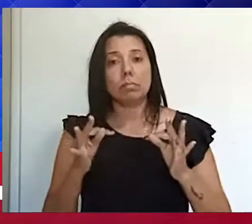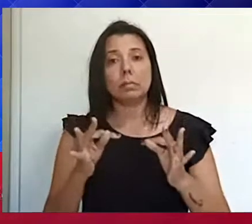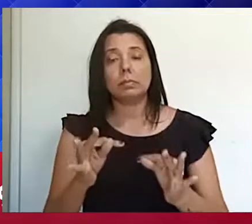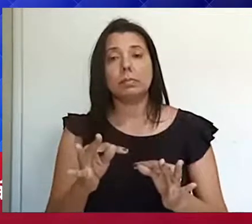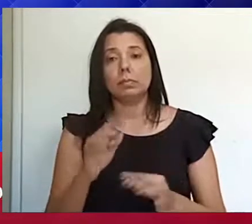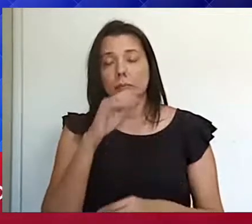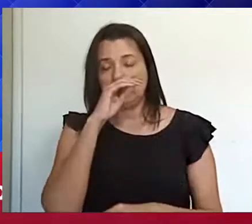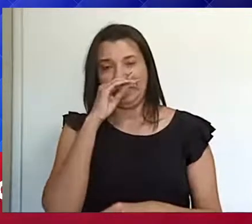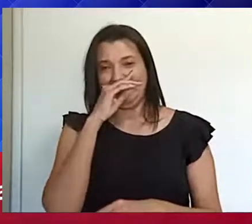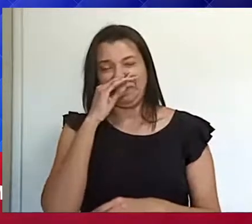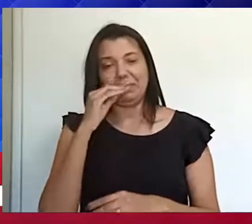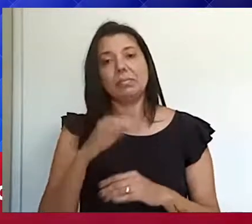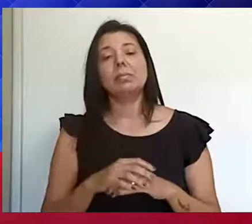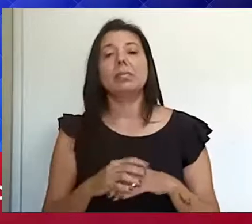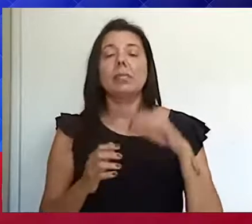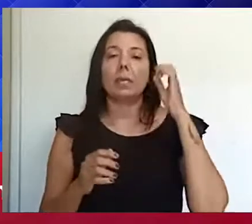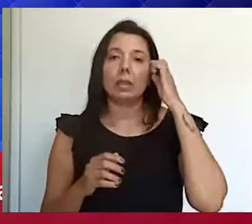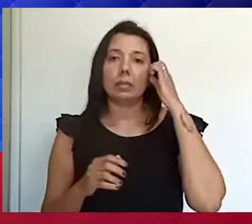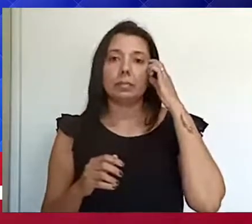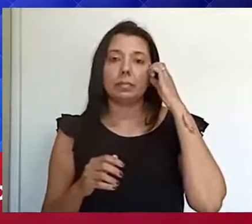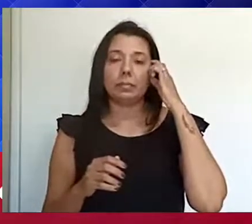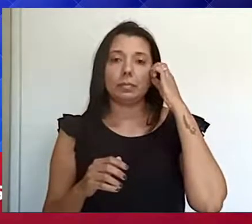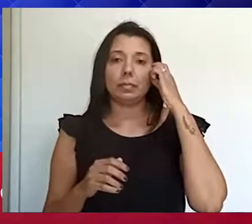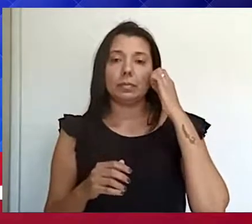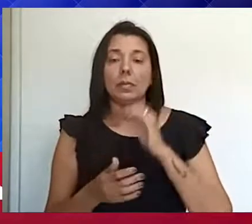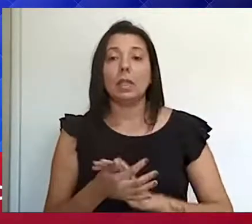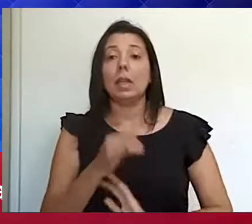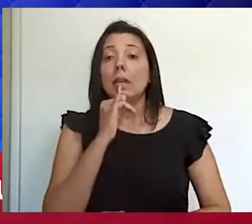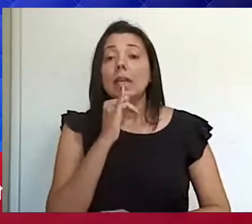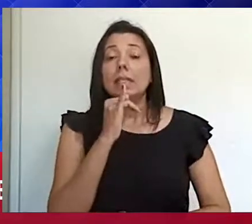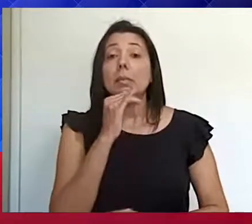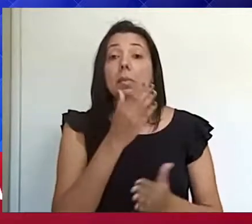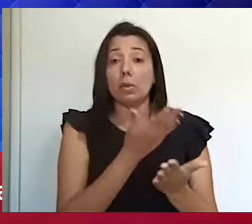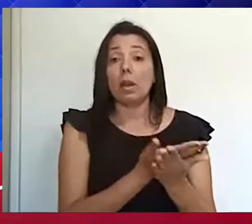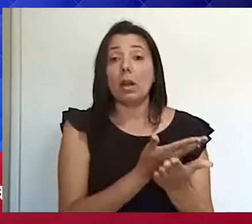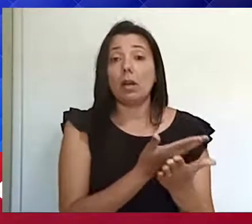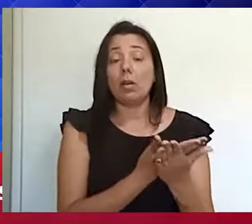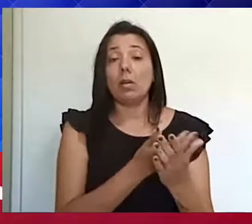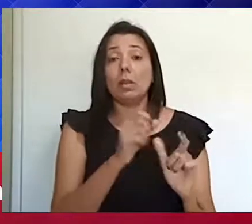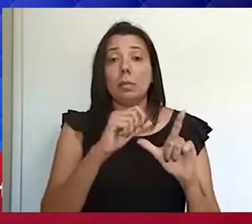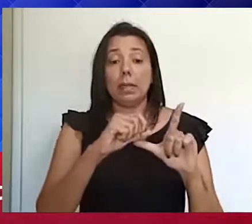comunicação, por exemplo, aulas, né, plataforma Google,